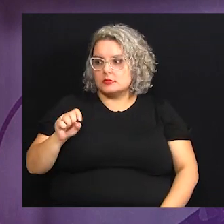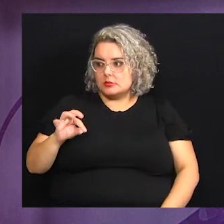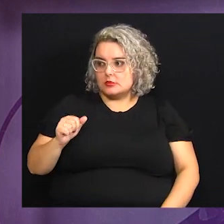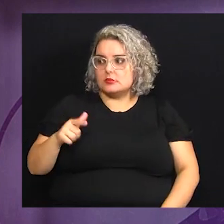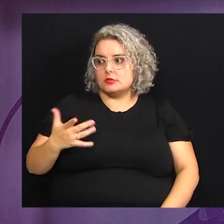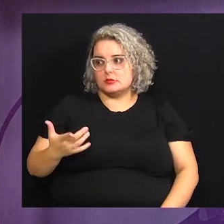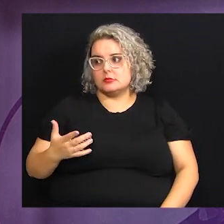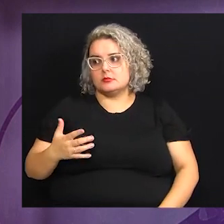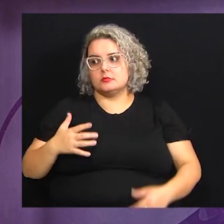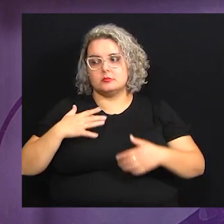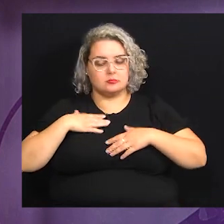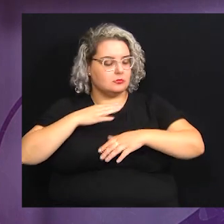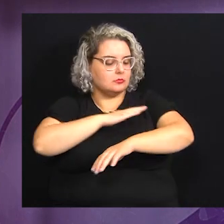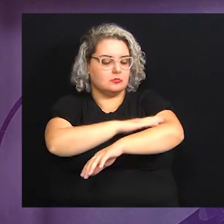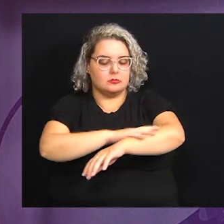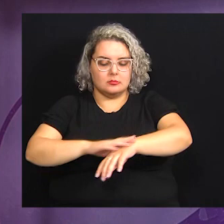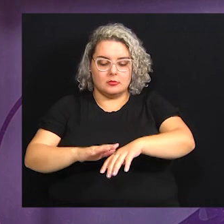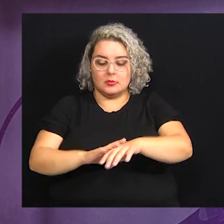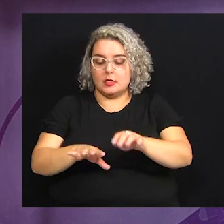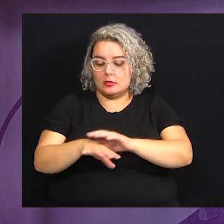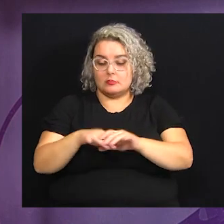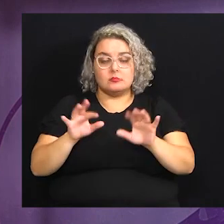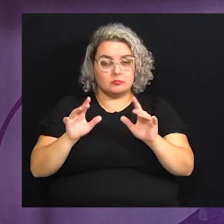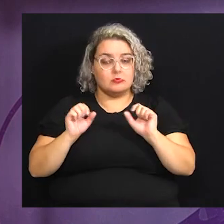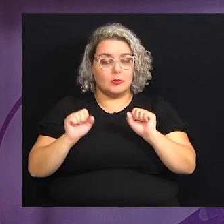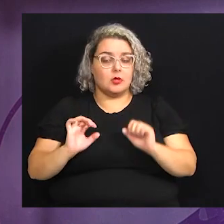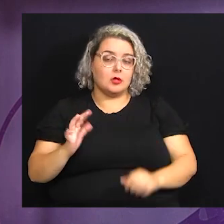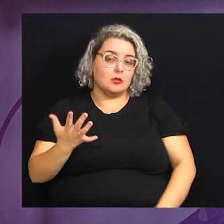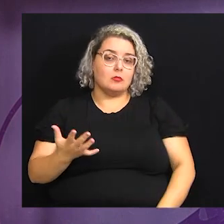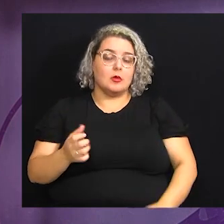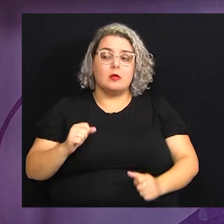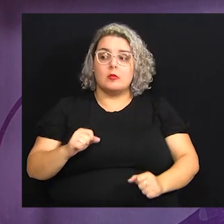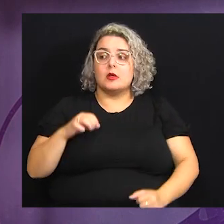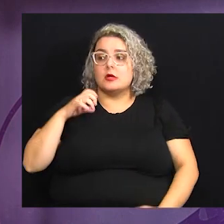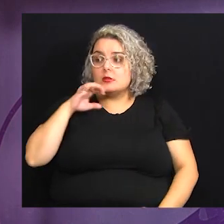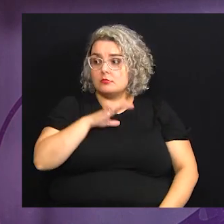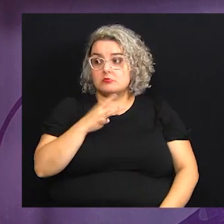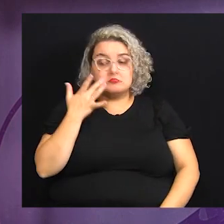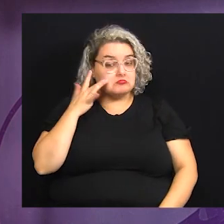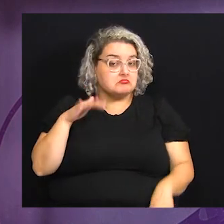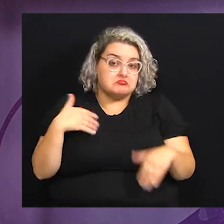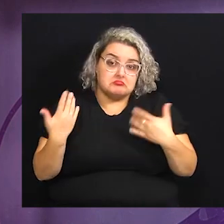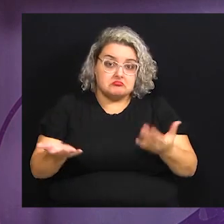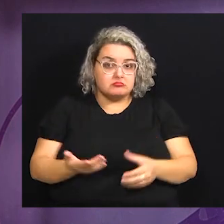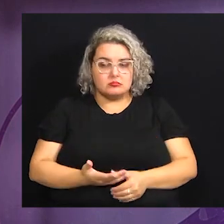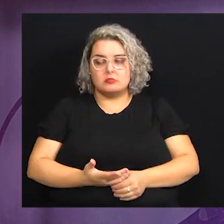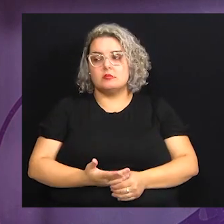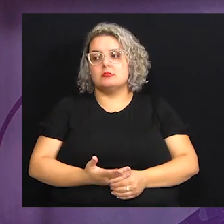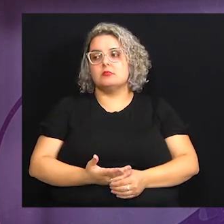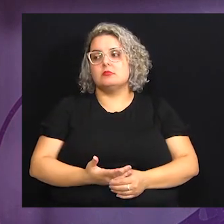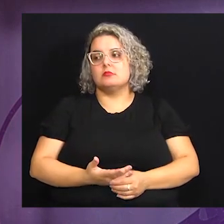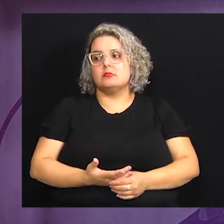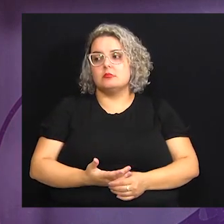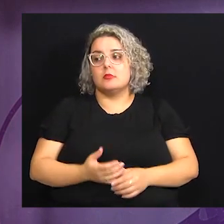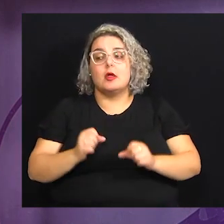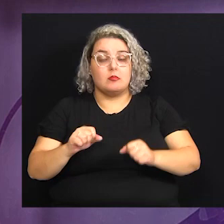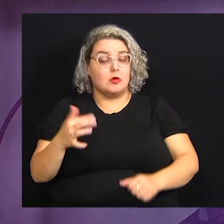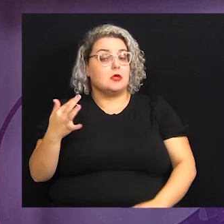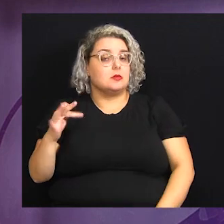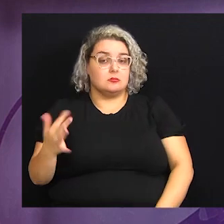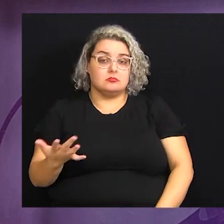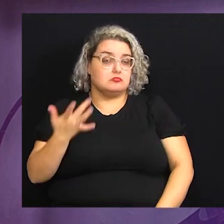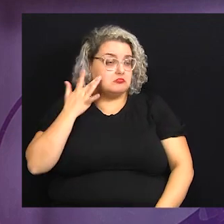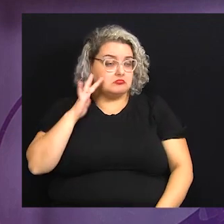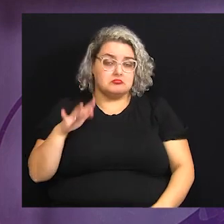né? Em áreas dos membros, nas mãos, pode acontecer, ela pode se queimar e não está percebendo, né? Pode